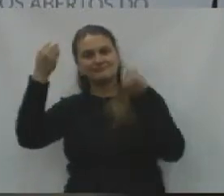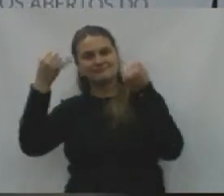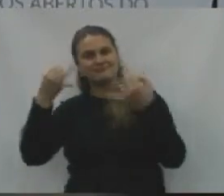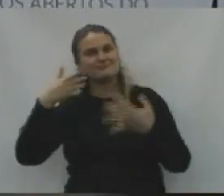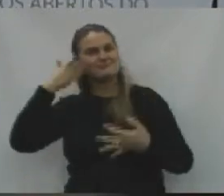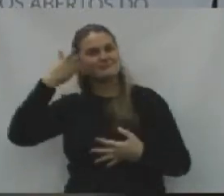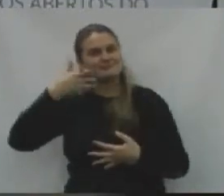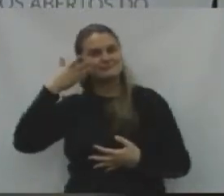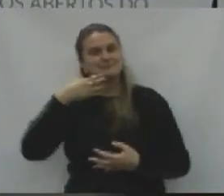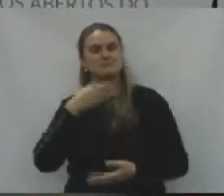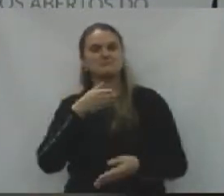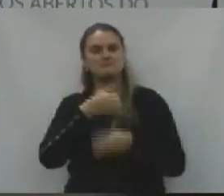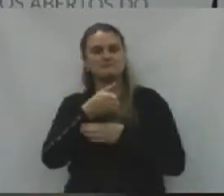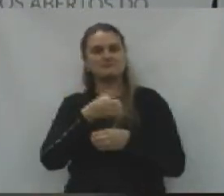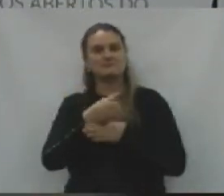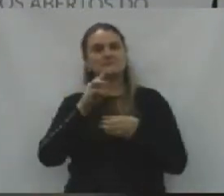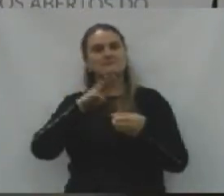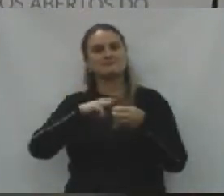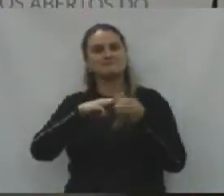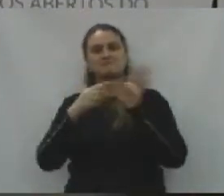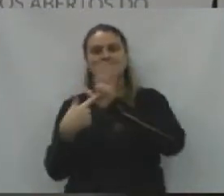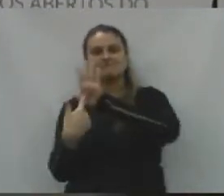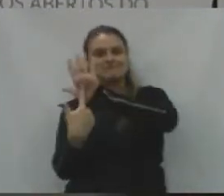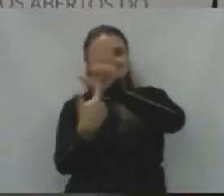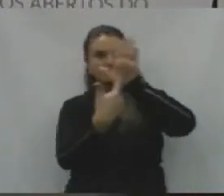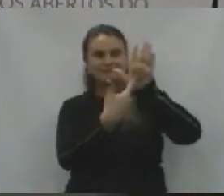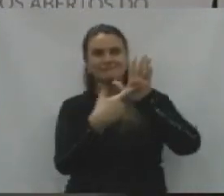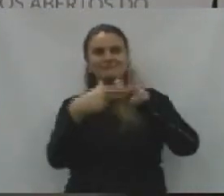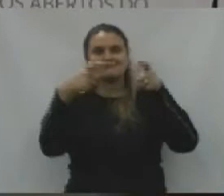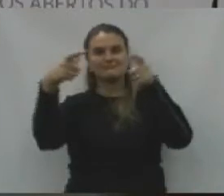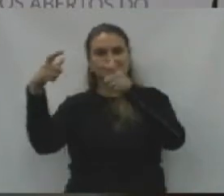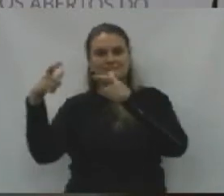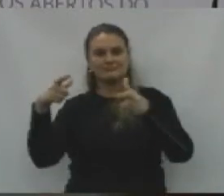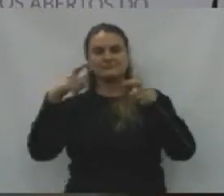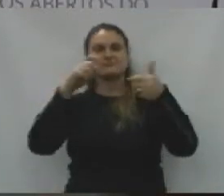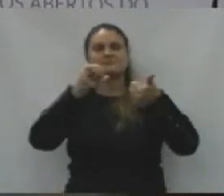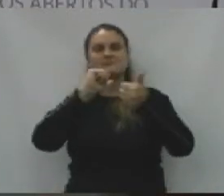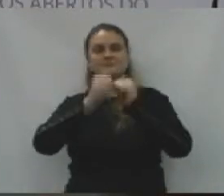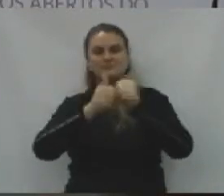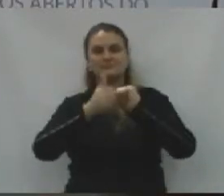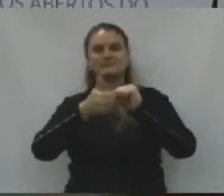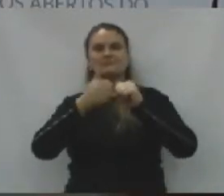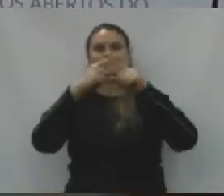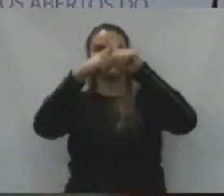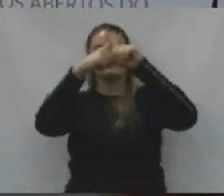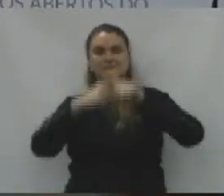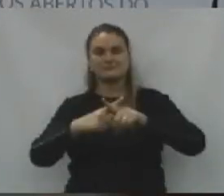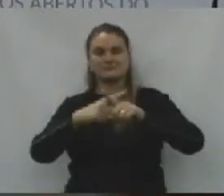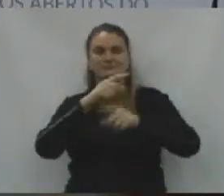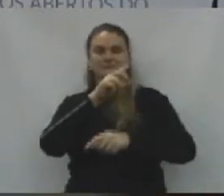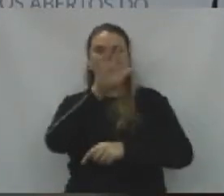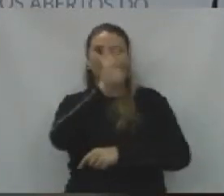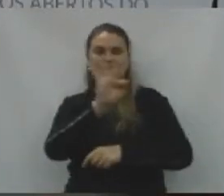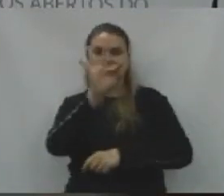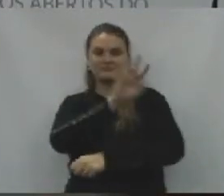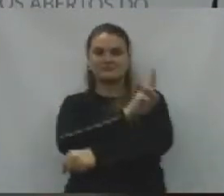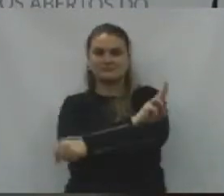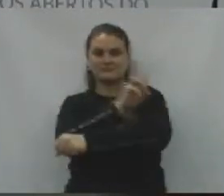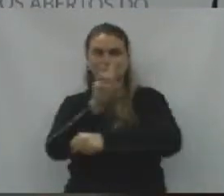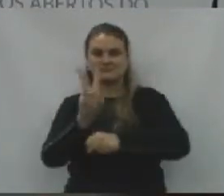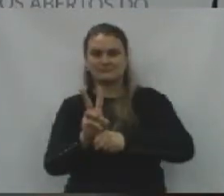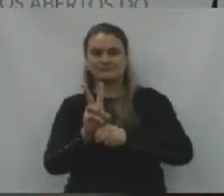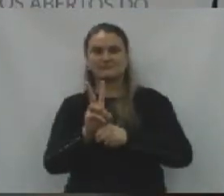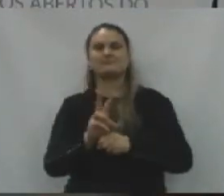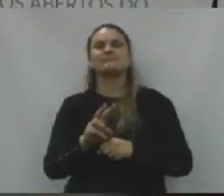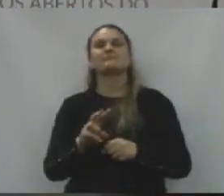a participação aí para o município, esse destaque, a cessão do espaço do Complexo Esportivo da Uniuv, para a abertura dos Jogos Abertos